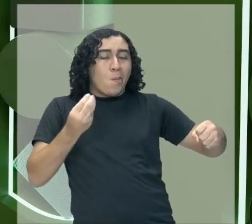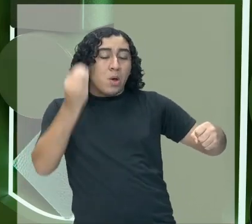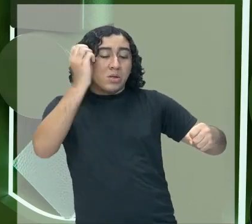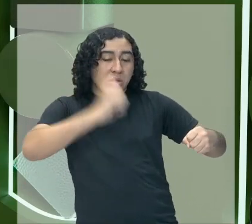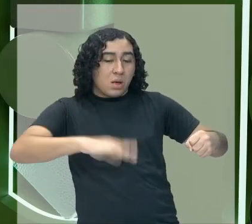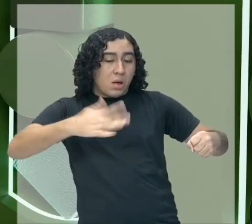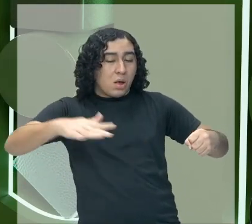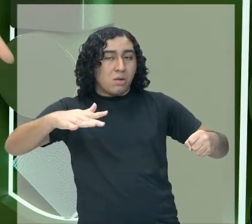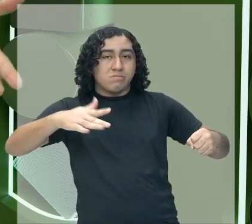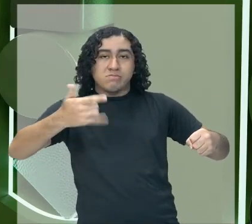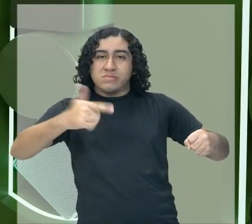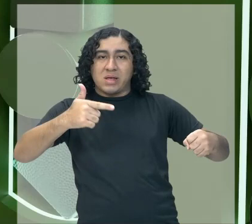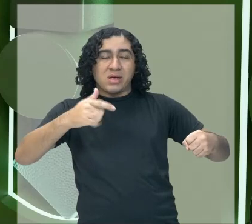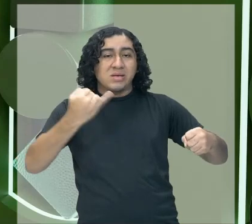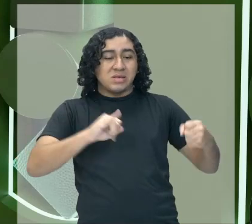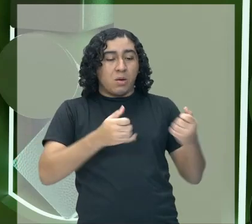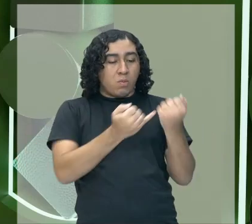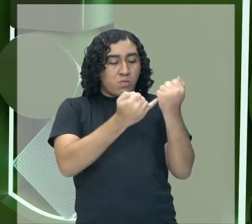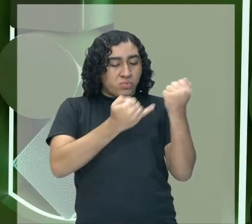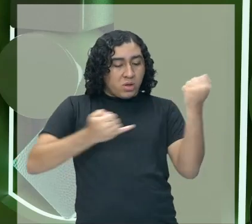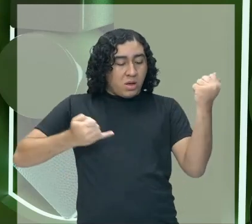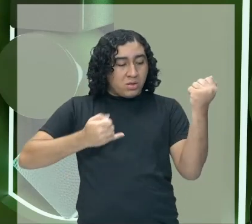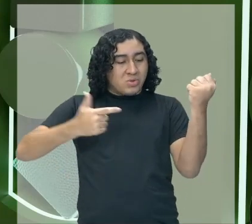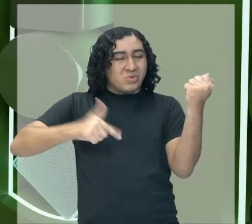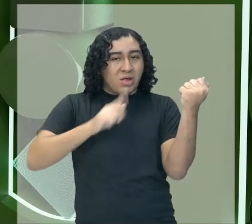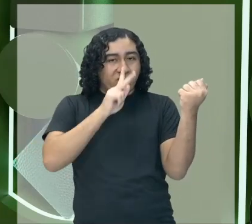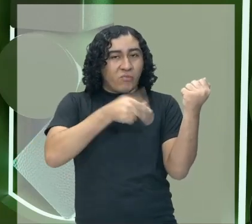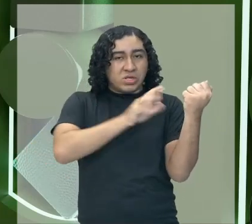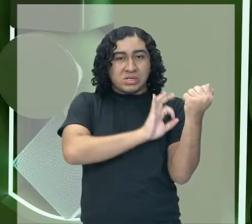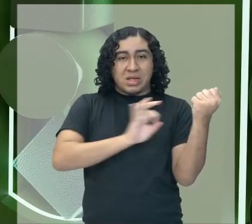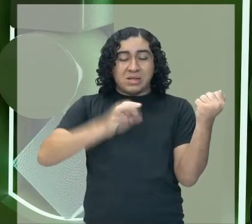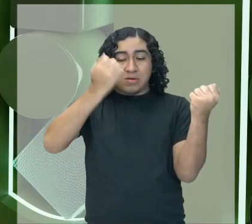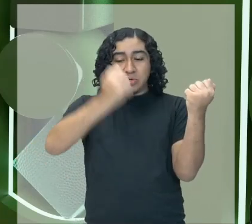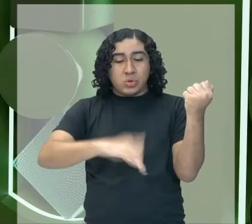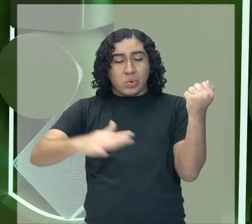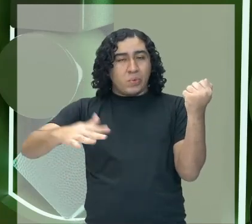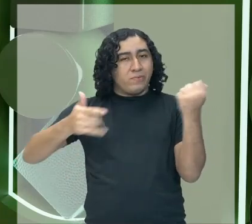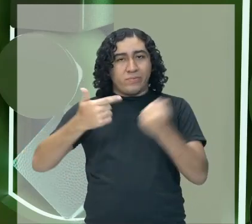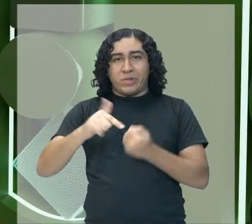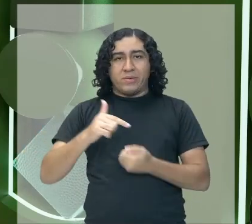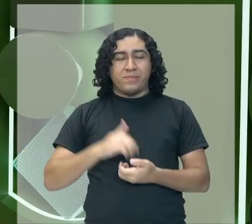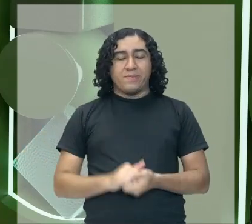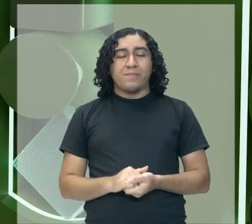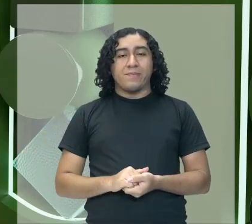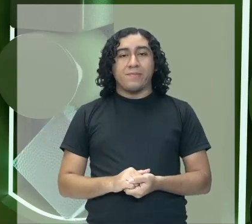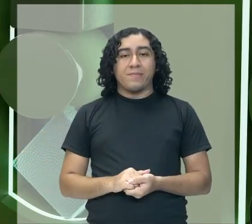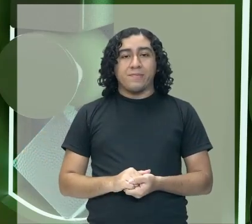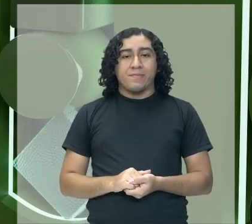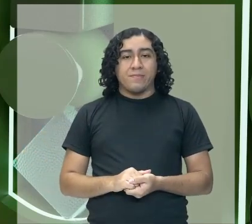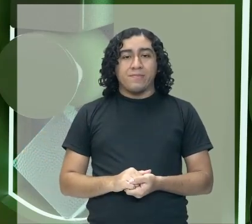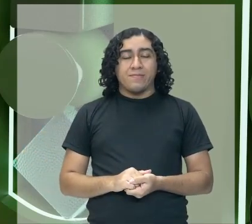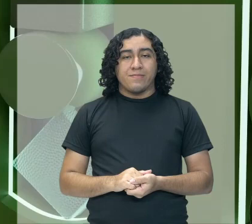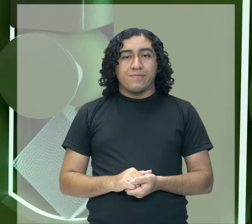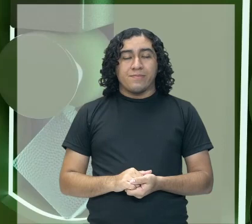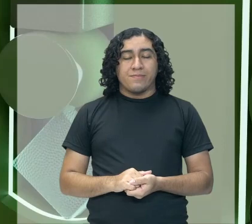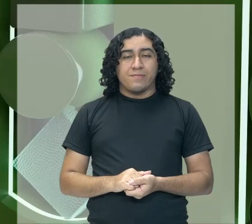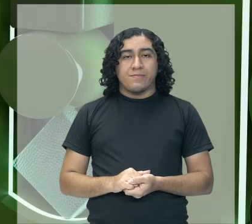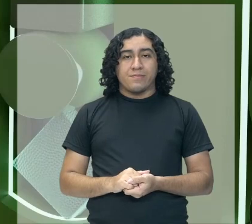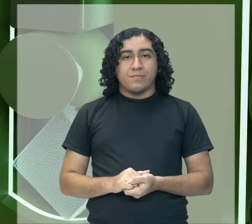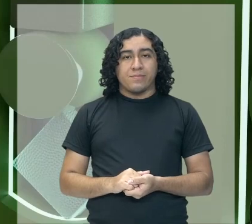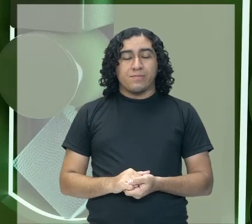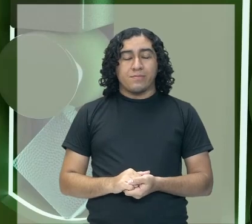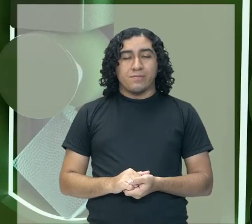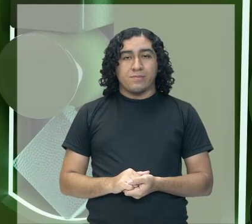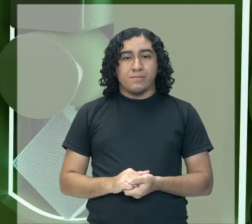corda do violão tiver frouxa ele não produz som nenhum então Você não tem aí como calcular a velocidade se não tiver a força de